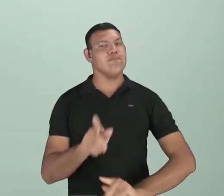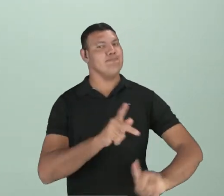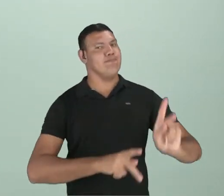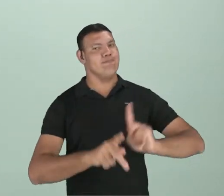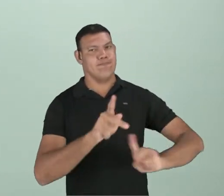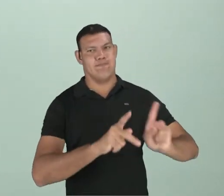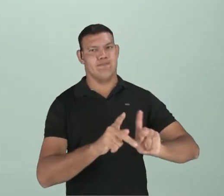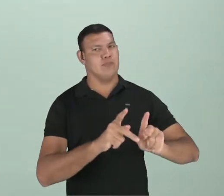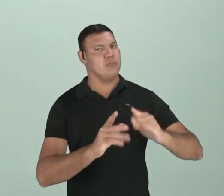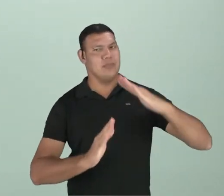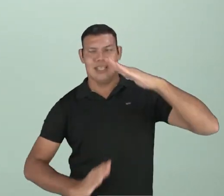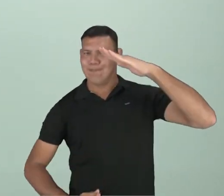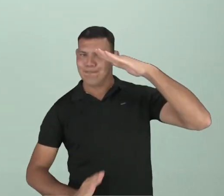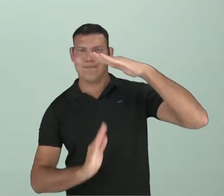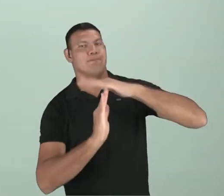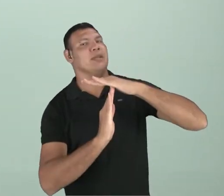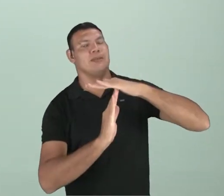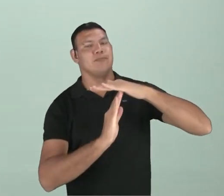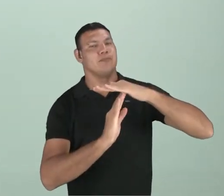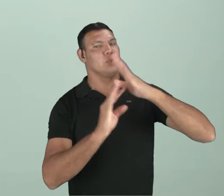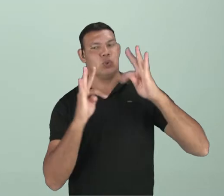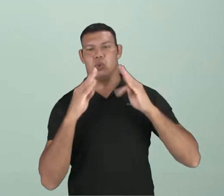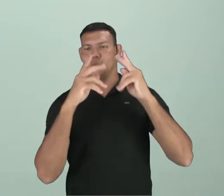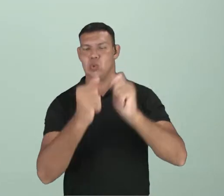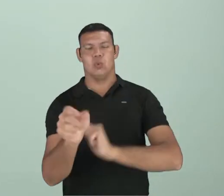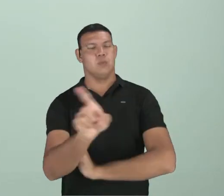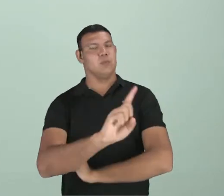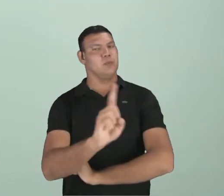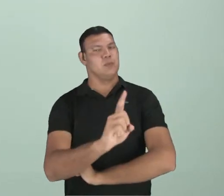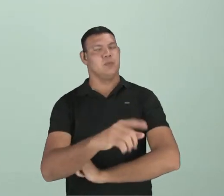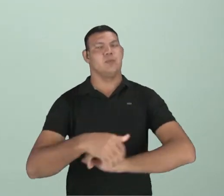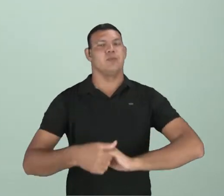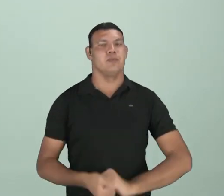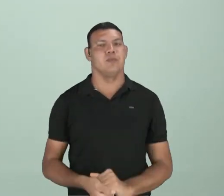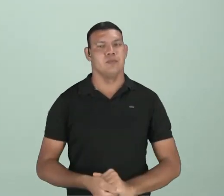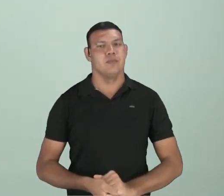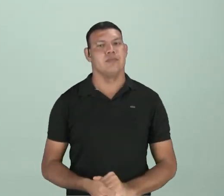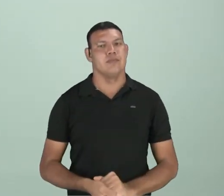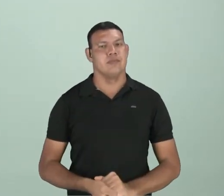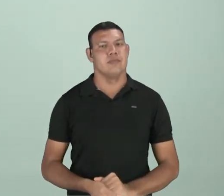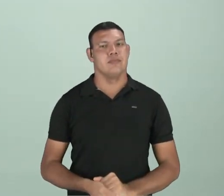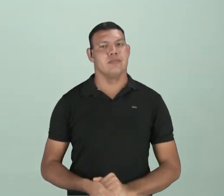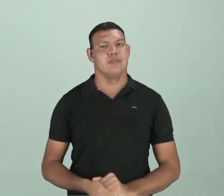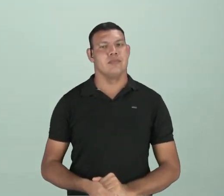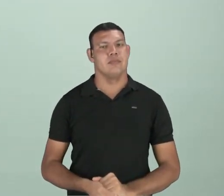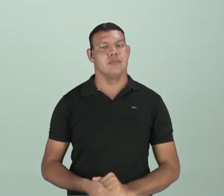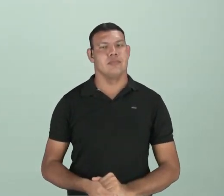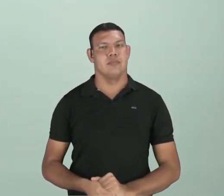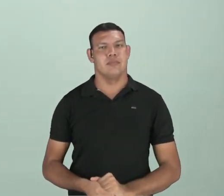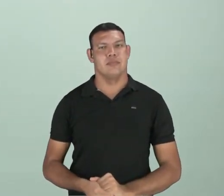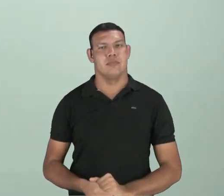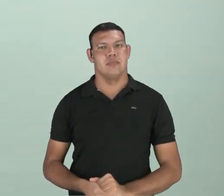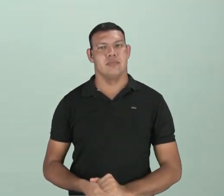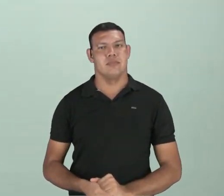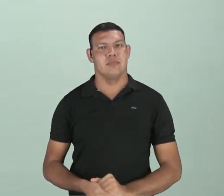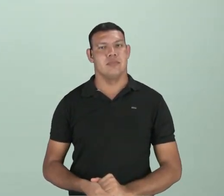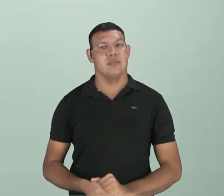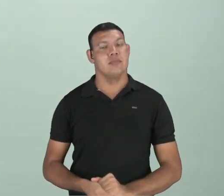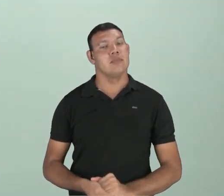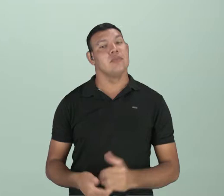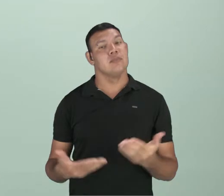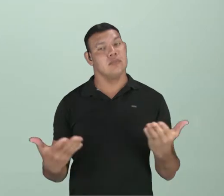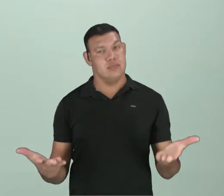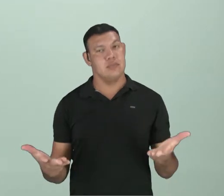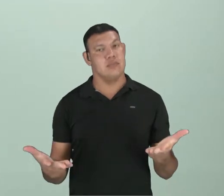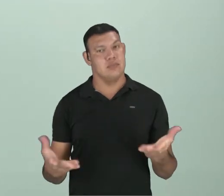não consegue alcançar, de fato, aí todos esses direitos que uma democracia, né, poderia oferecer, tá, pessoal? Então, a gente vai